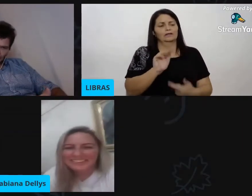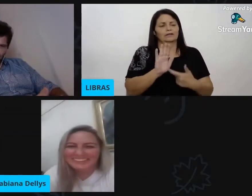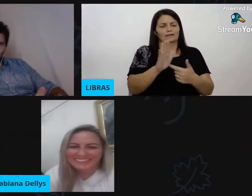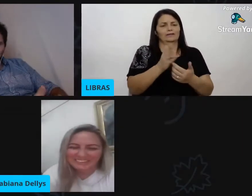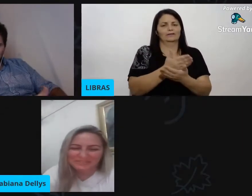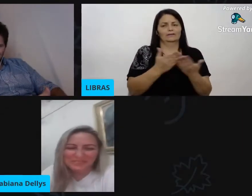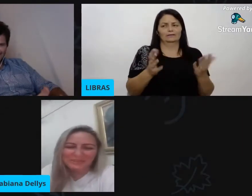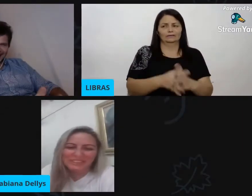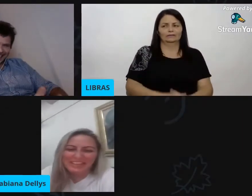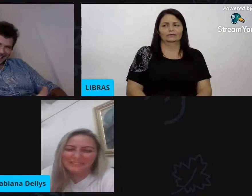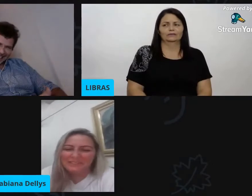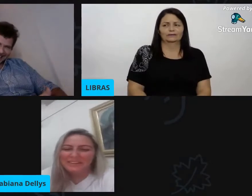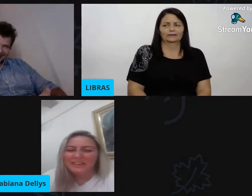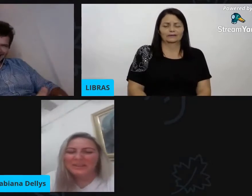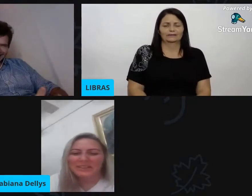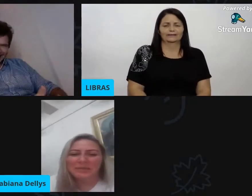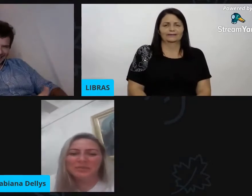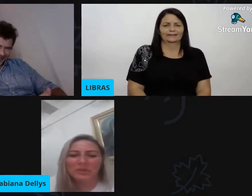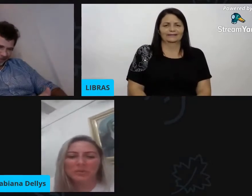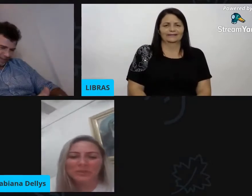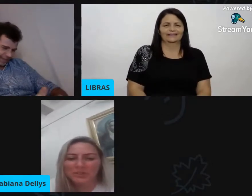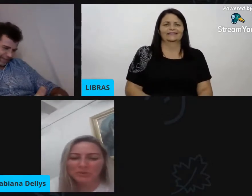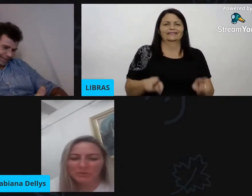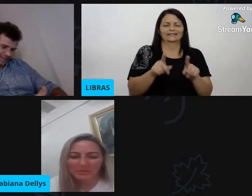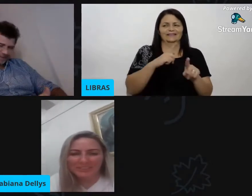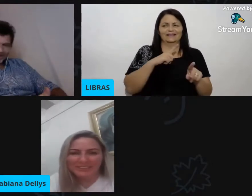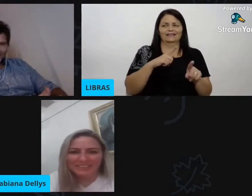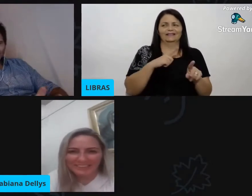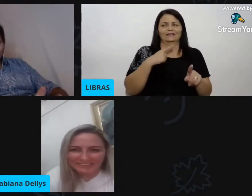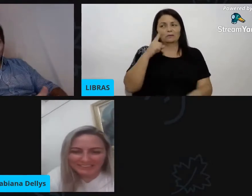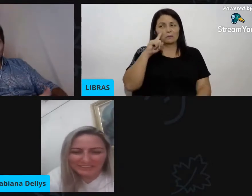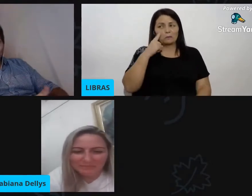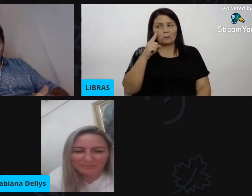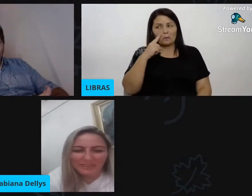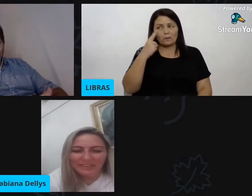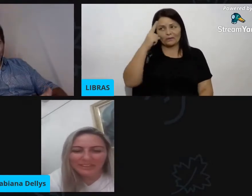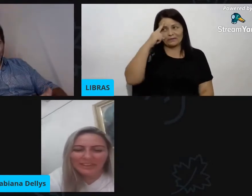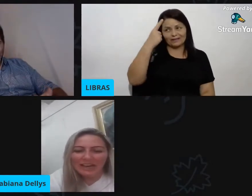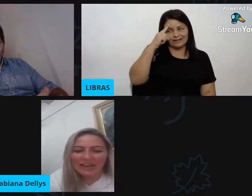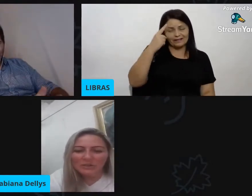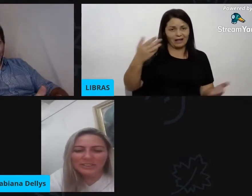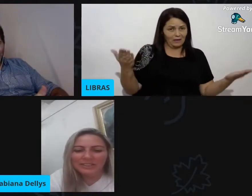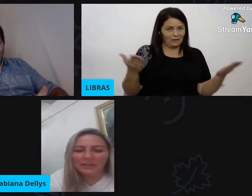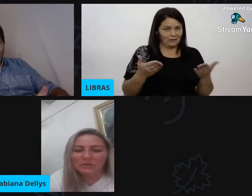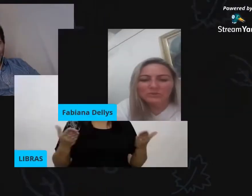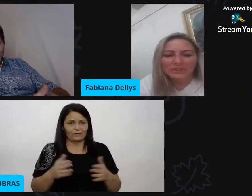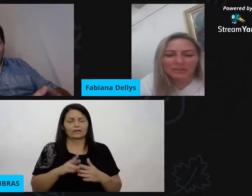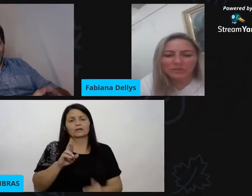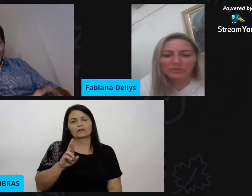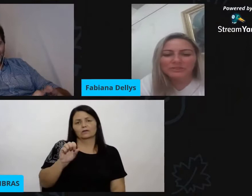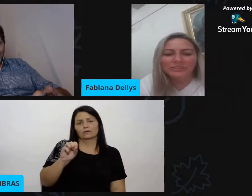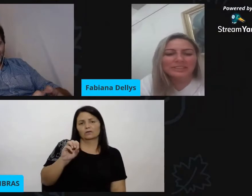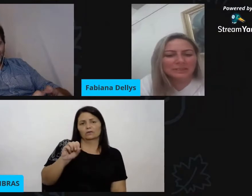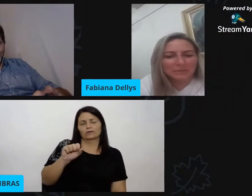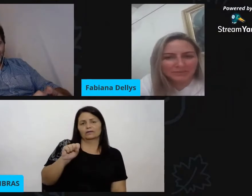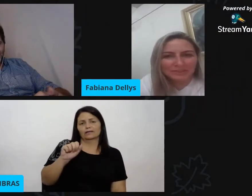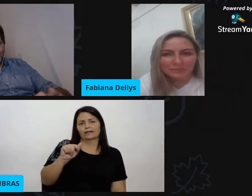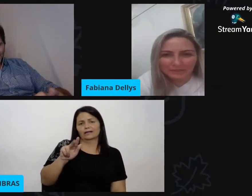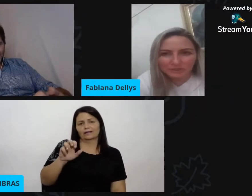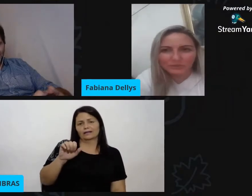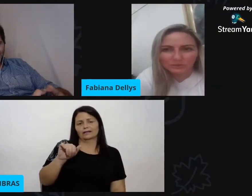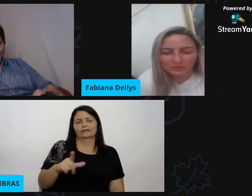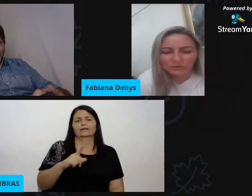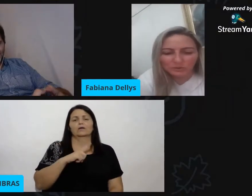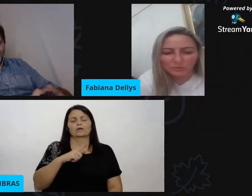aí. Vamos lá. Temos algumas dúvidas aqui, né? A Rosaquel Gonçalves de Oliveira, que também